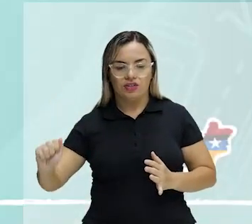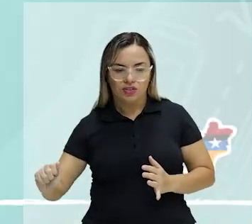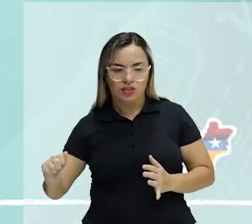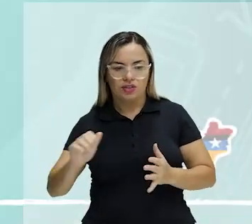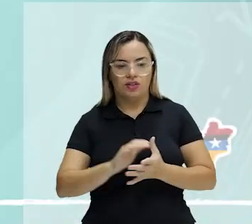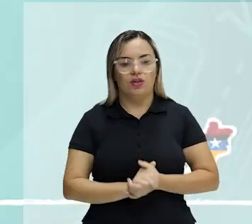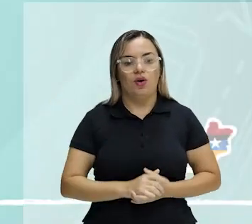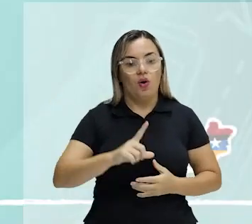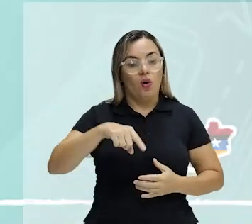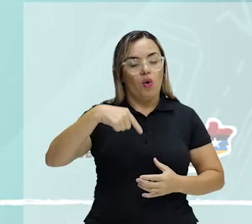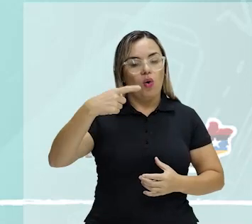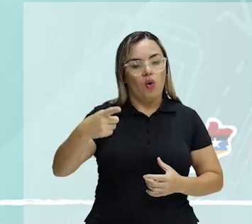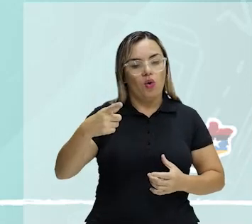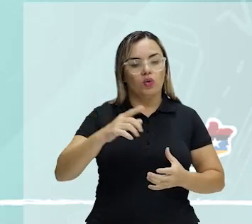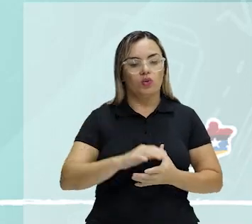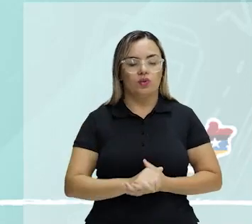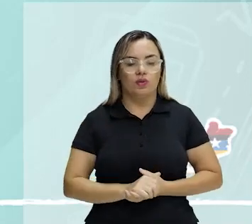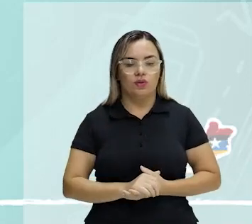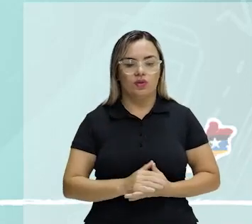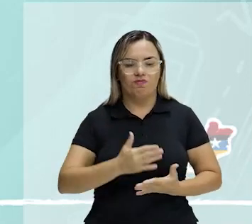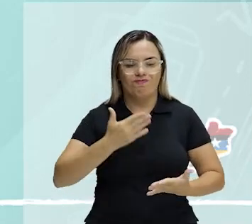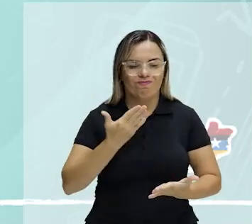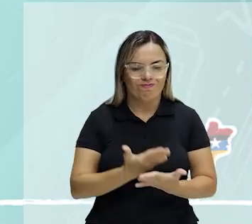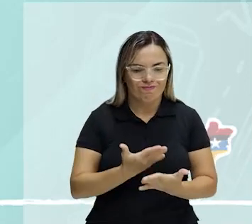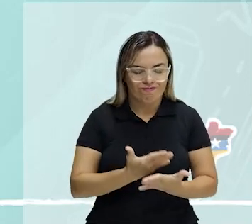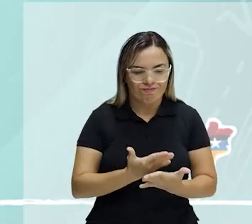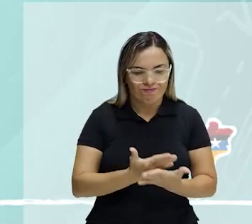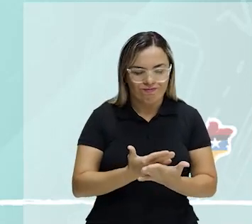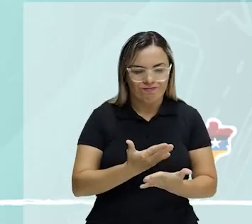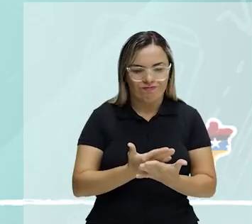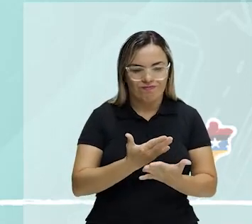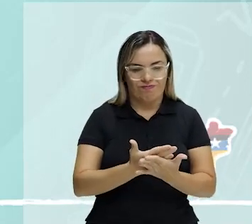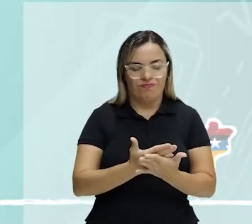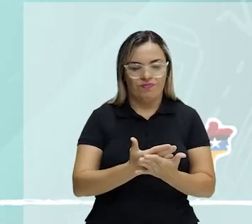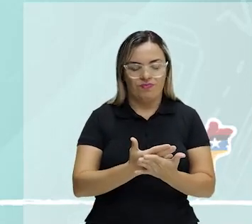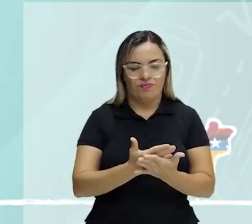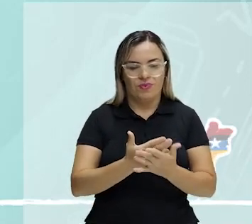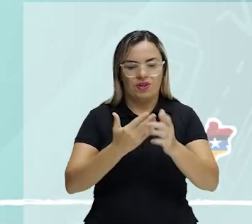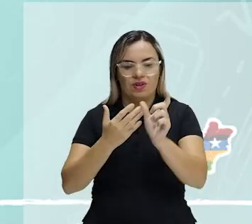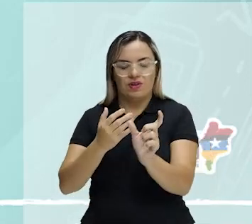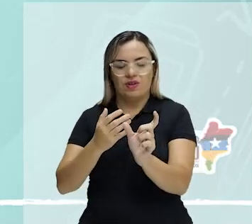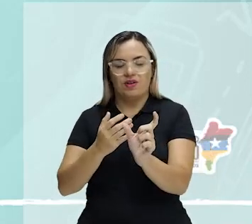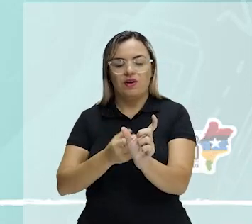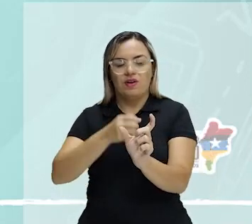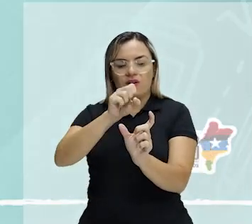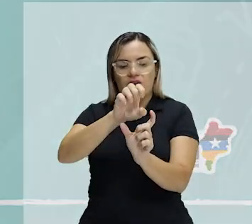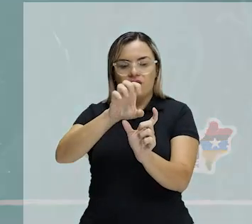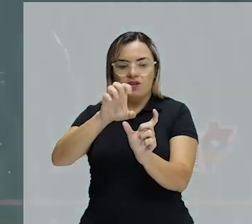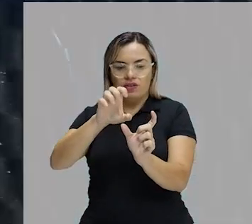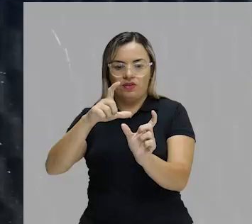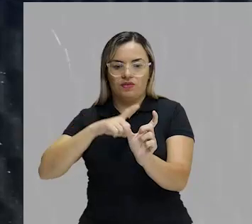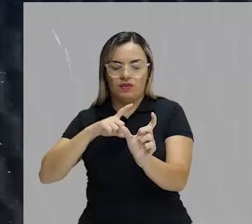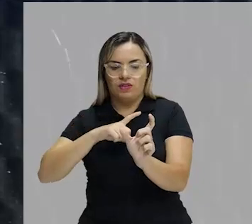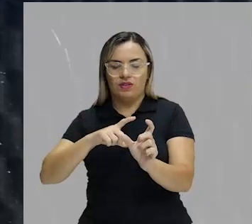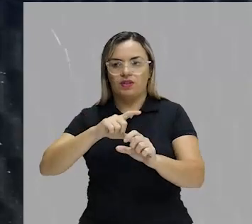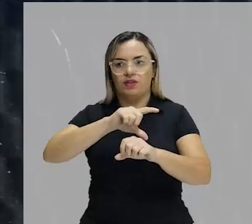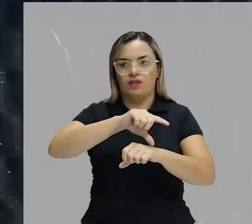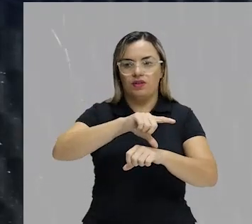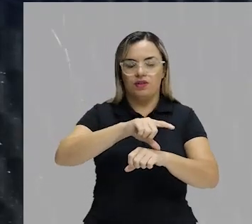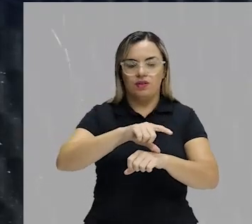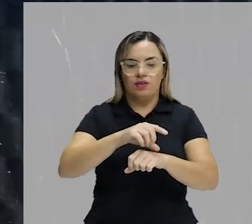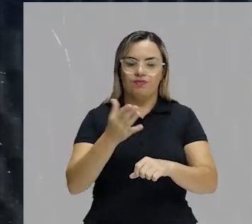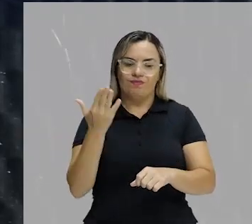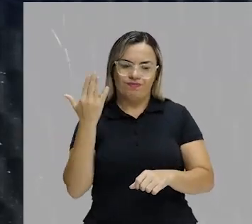Outro período. Estudaríamos bastante se tivéssemos tempo. Eu vou voltar aqui o